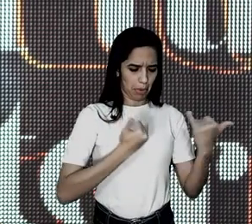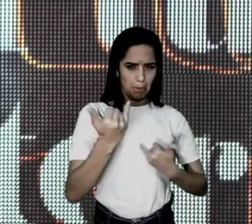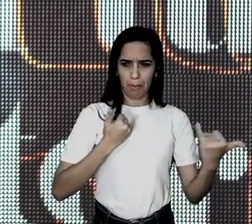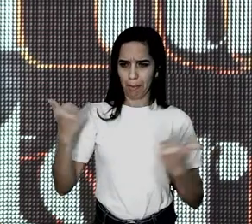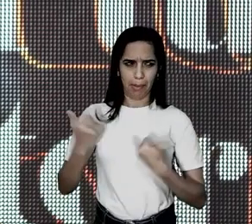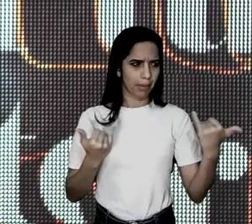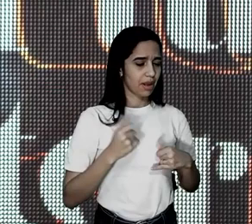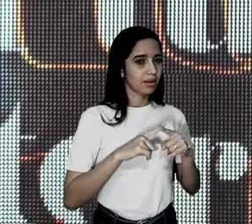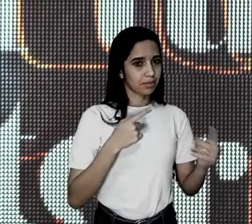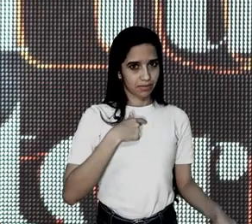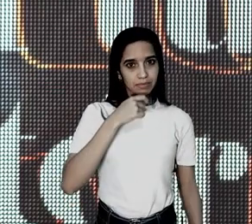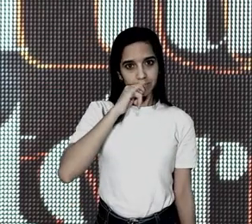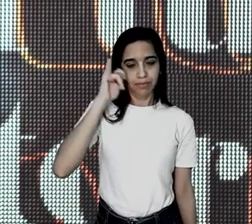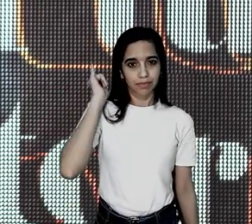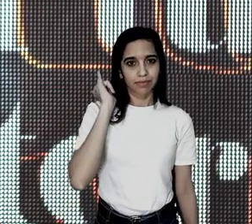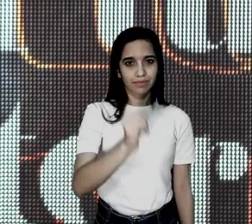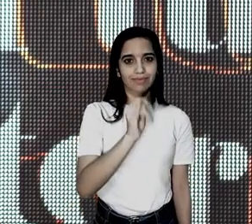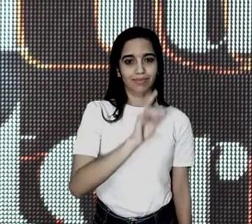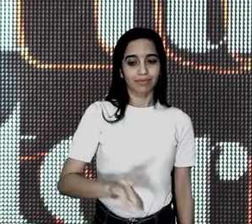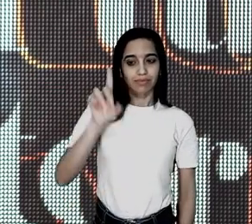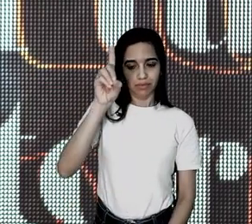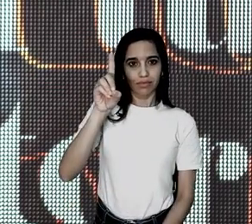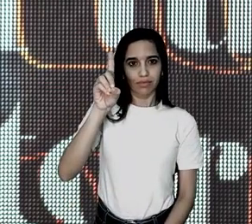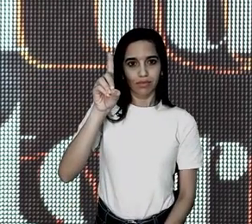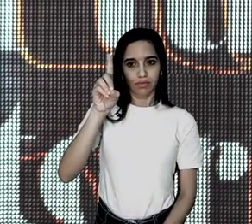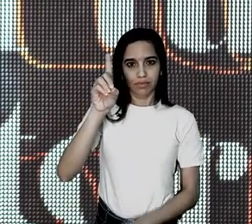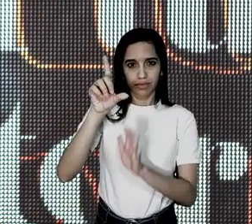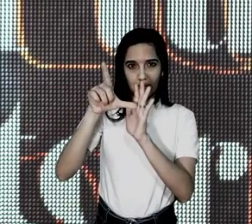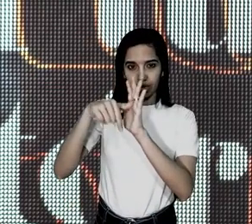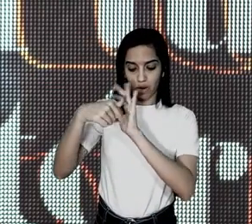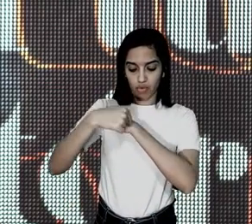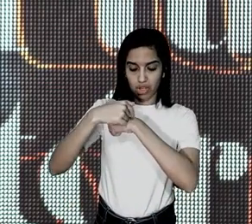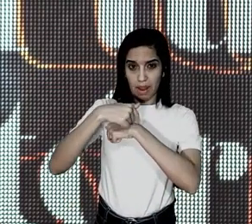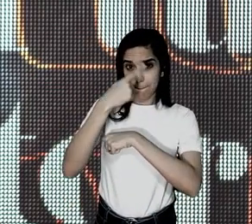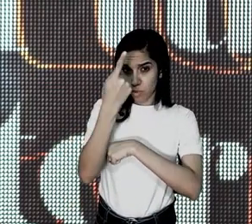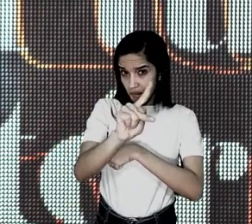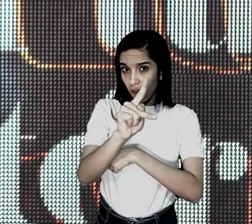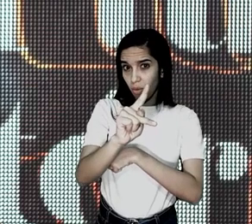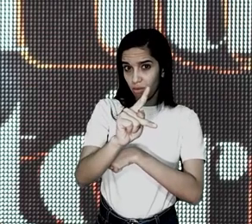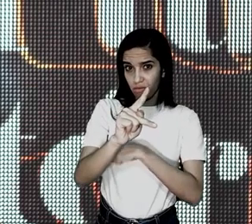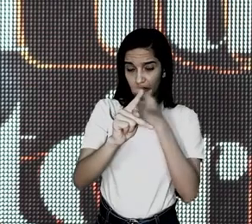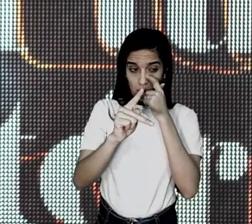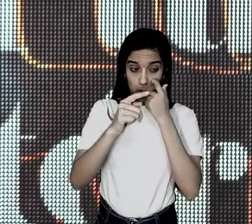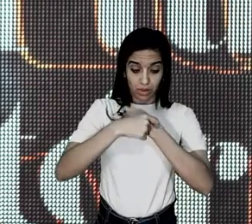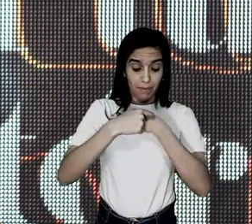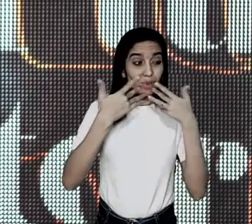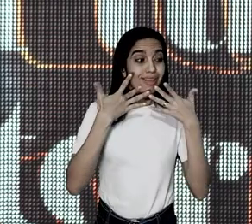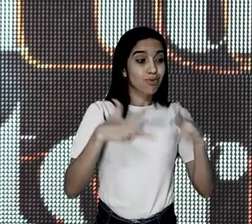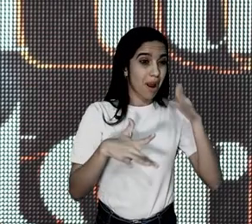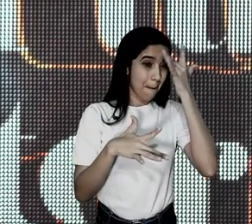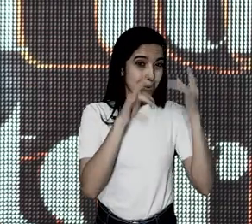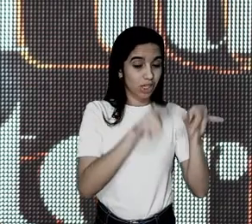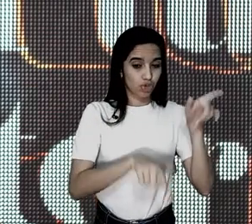posso garantir a você que talvez Deus se atrase no Cronos, no seu tempo natural, no